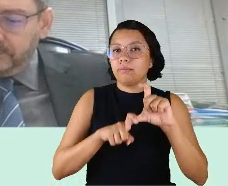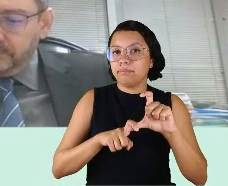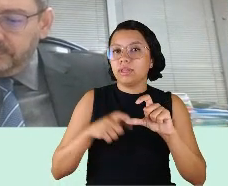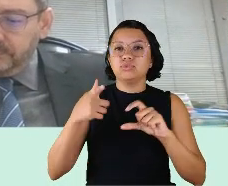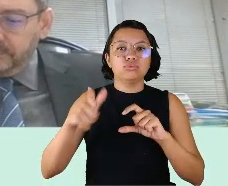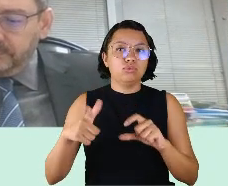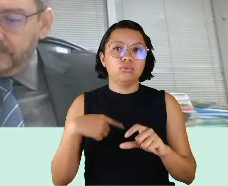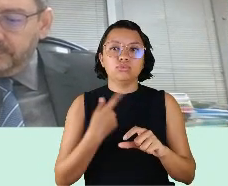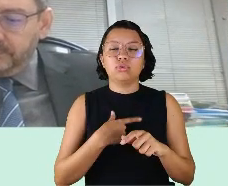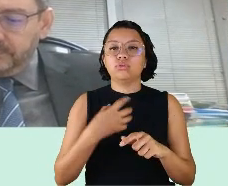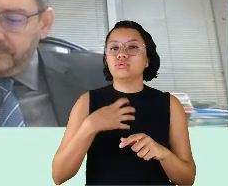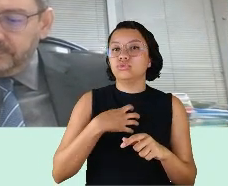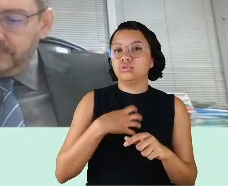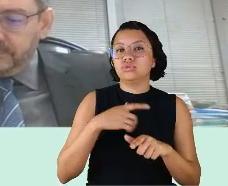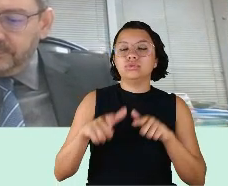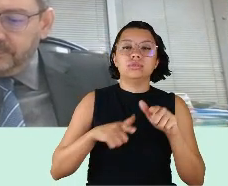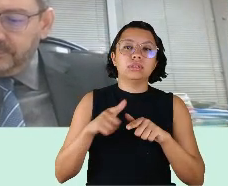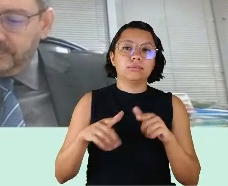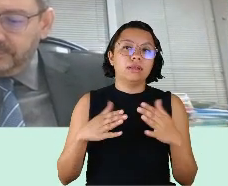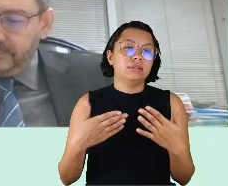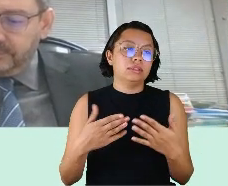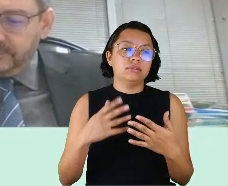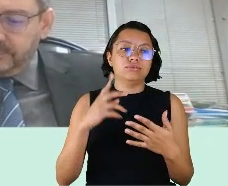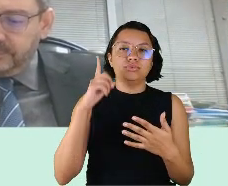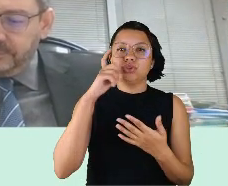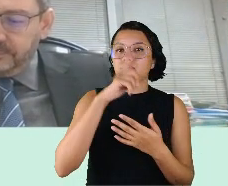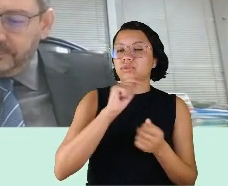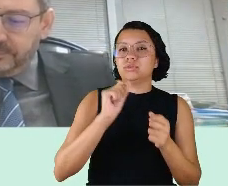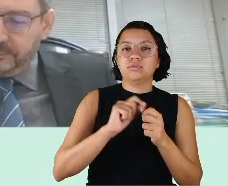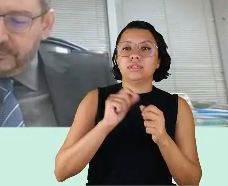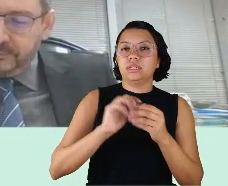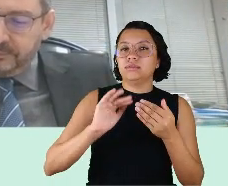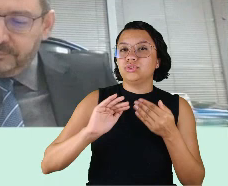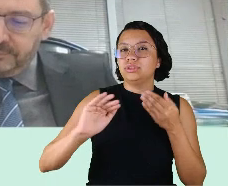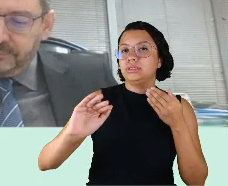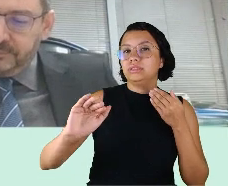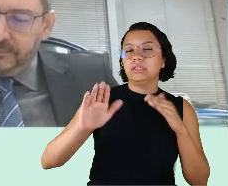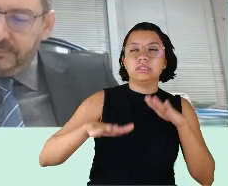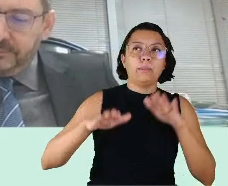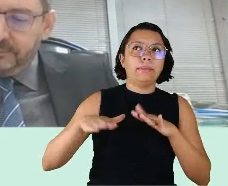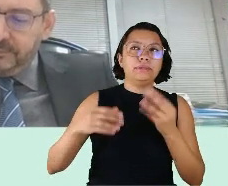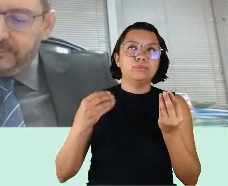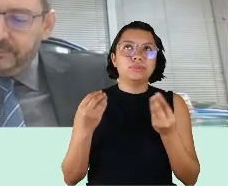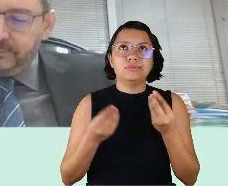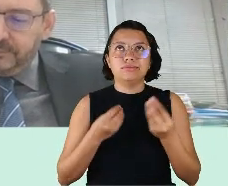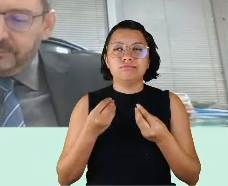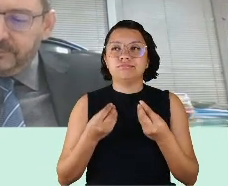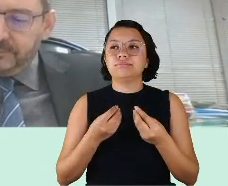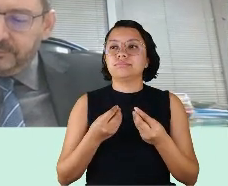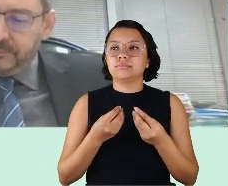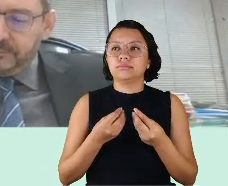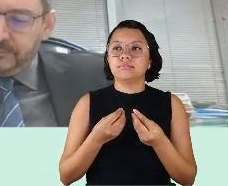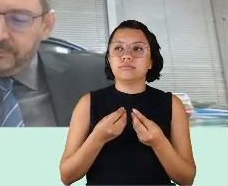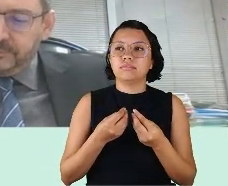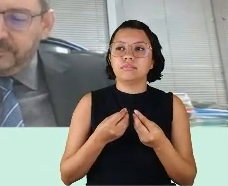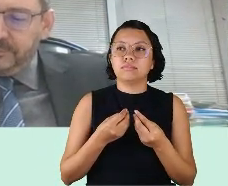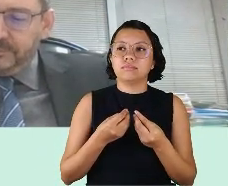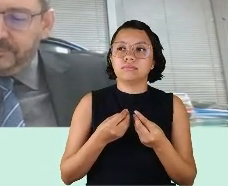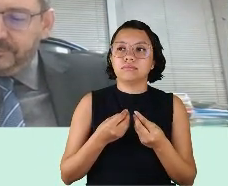nosso meio de trabalho, então é muito difícil fazer isso à distância, mesmo que com